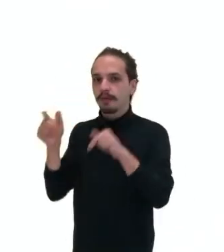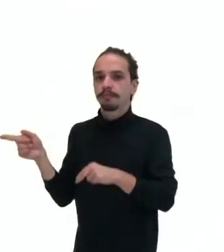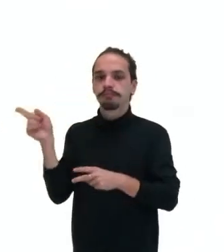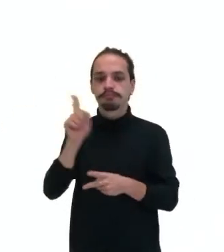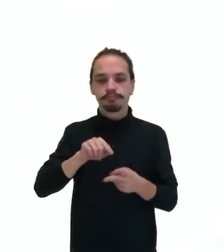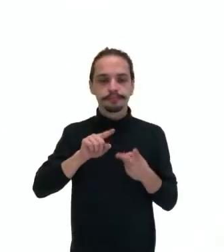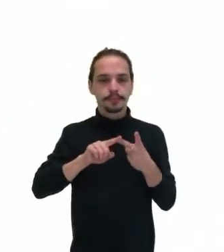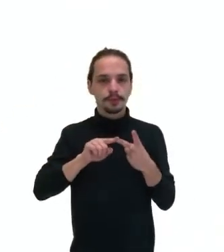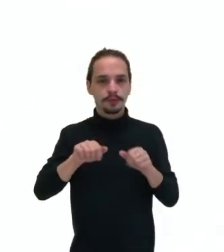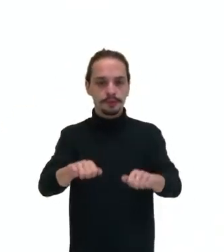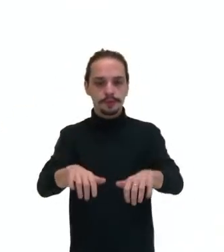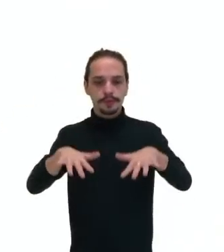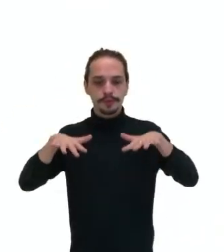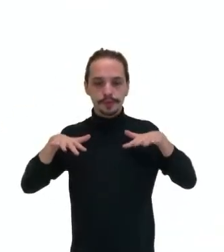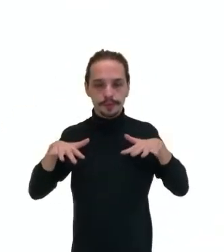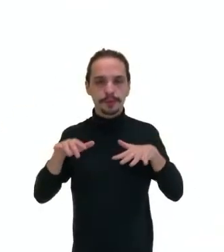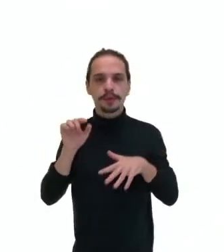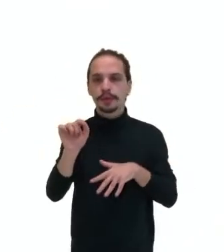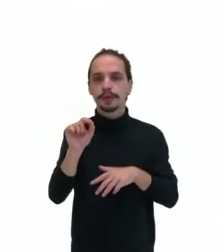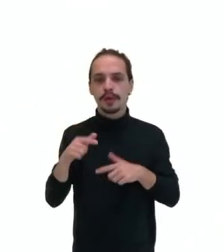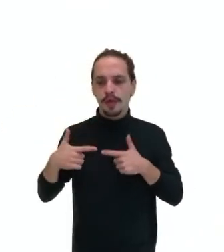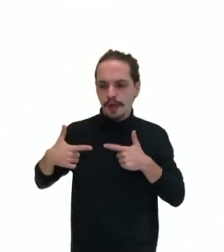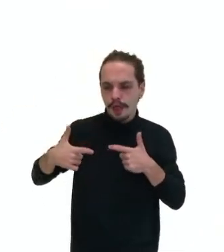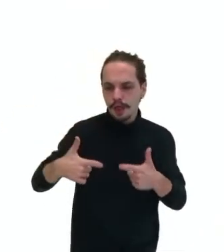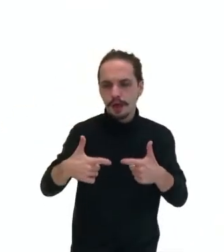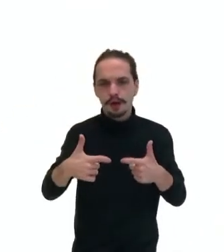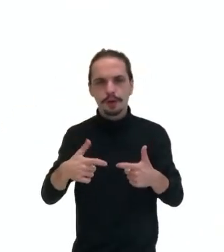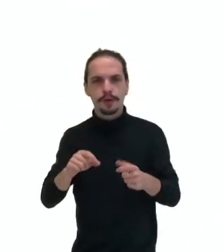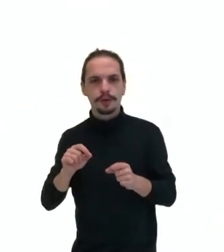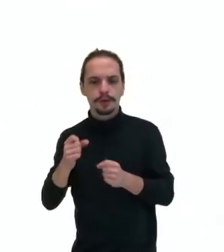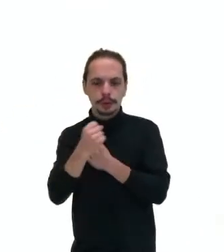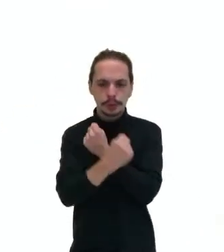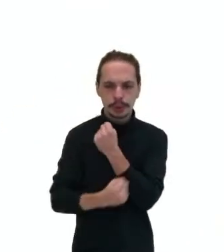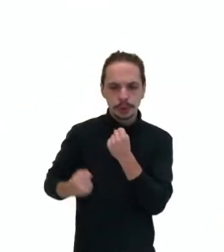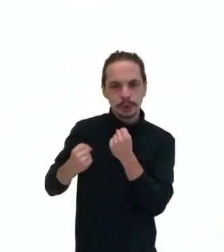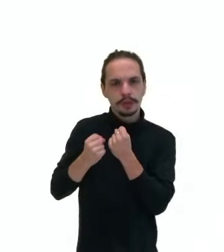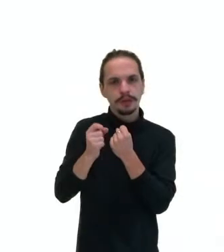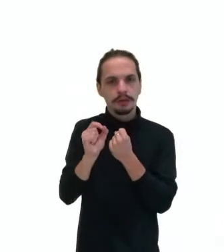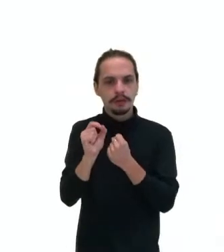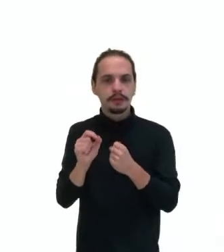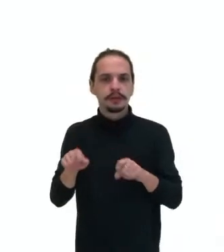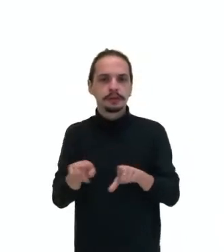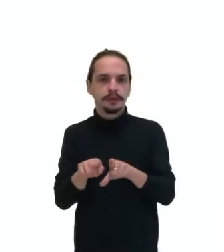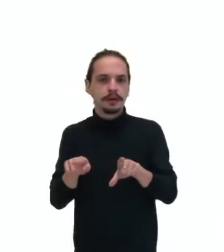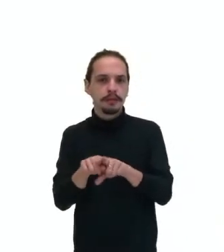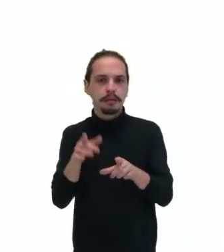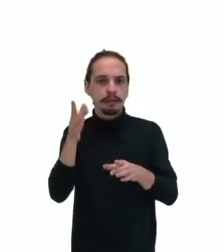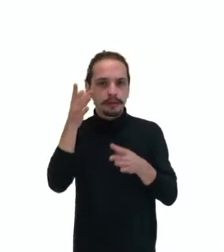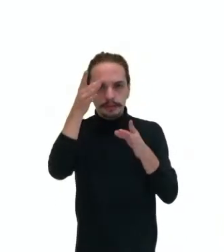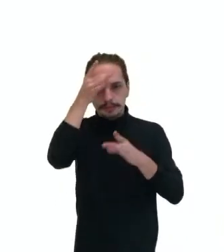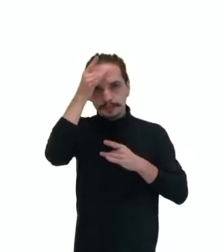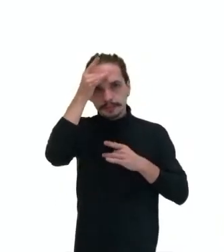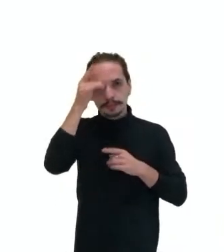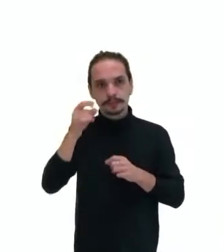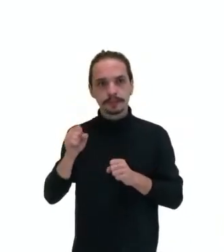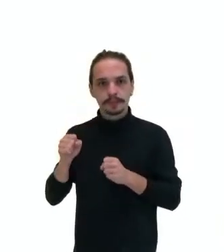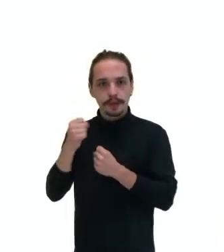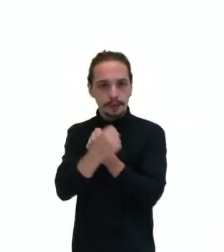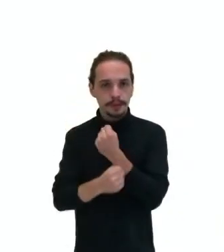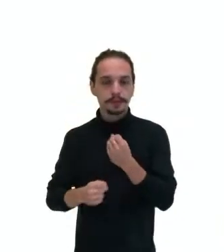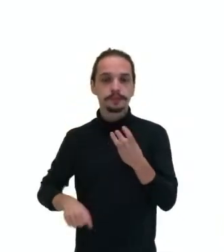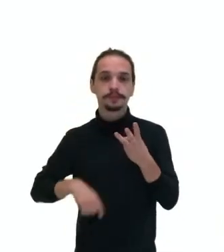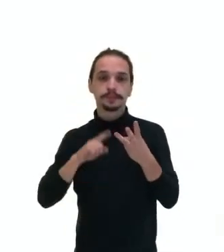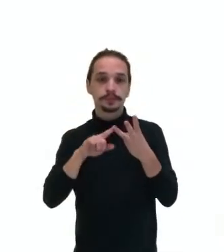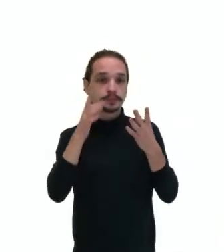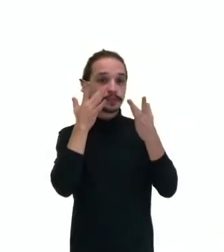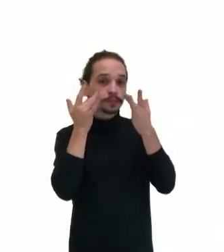O anfiteatro era usado para as lutas entre gladiadores, né? Encenações de batalhas navais. E o teatro romano para